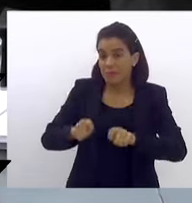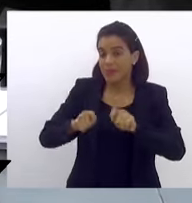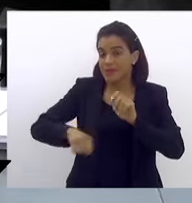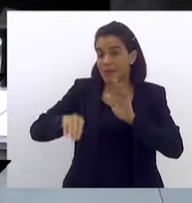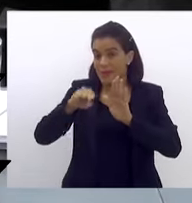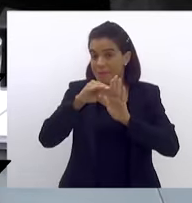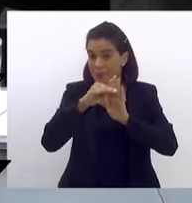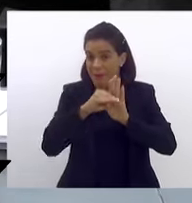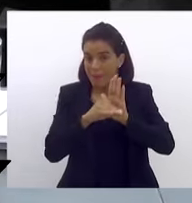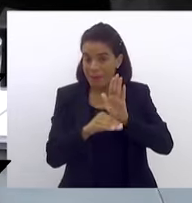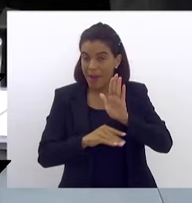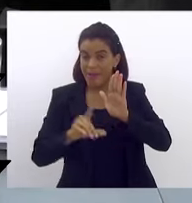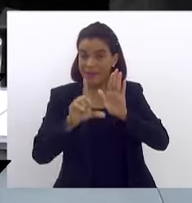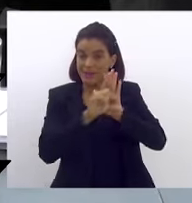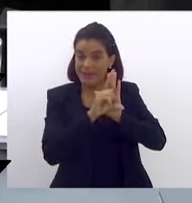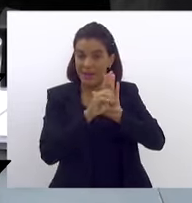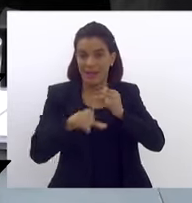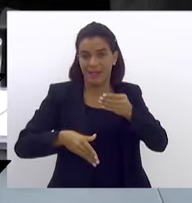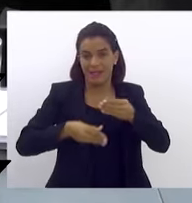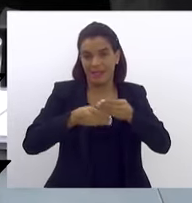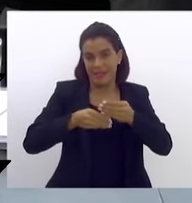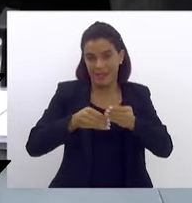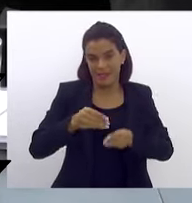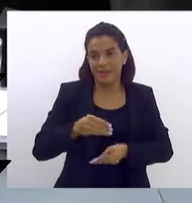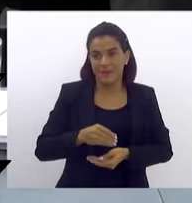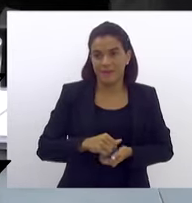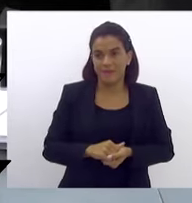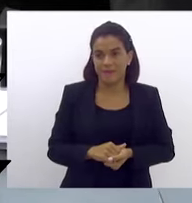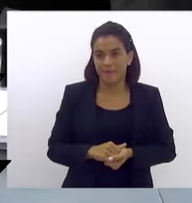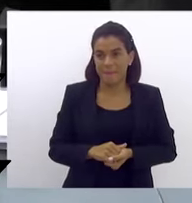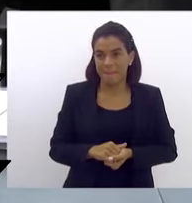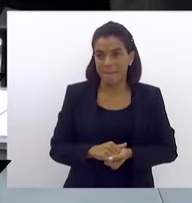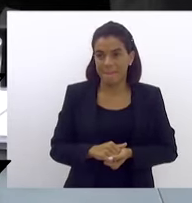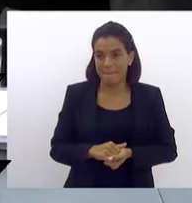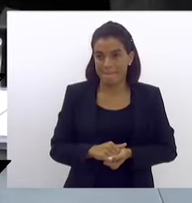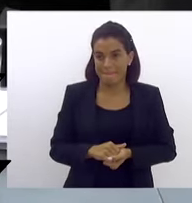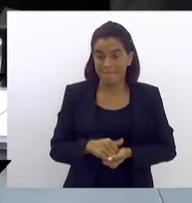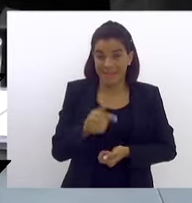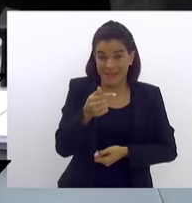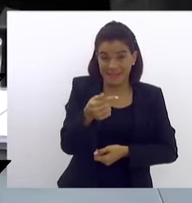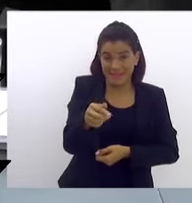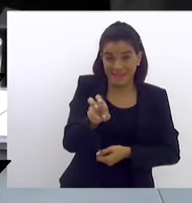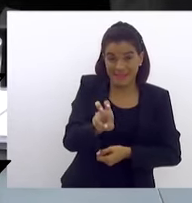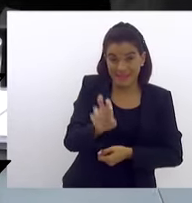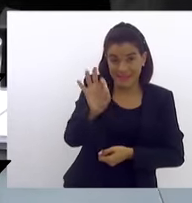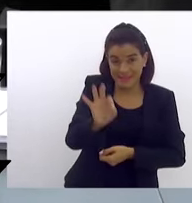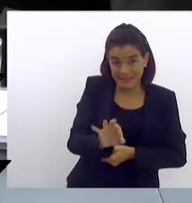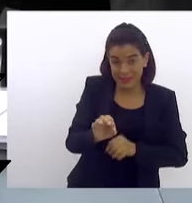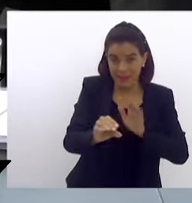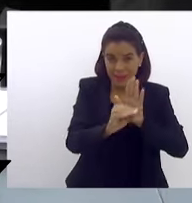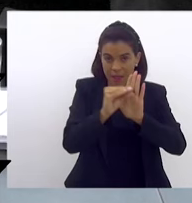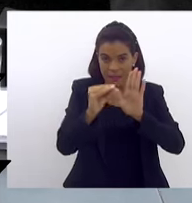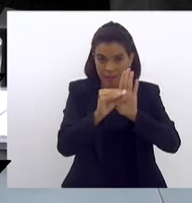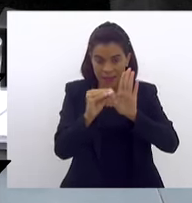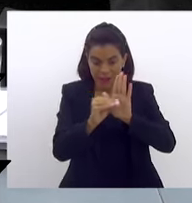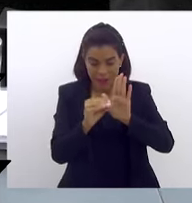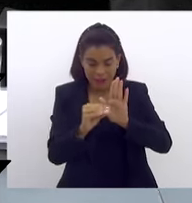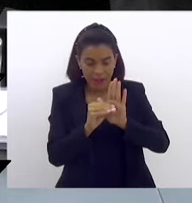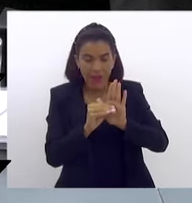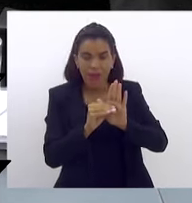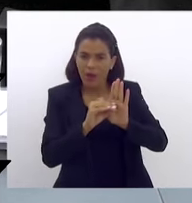dessa lei complementar até porque 85% das emendas que fiz fiz